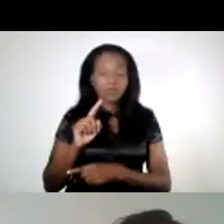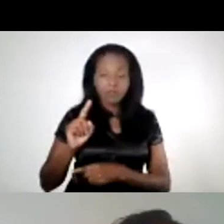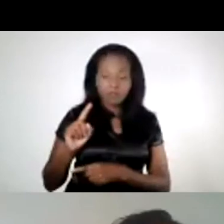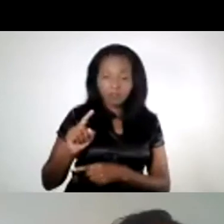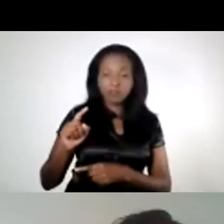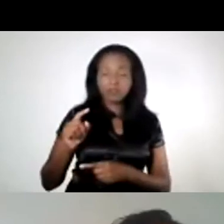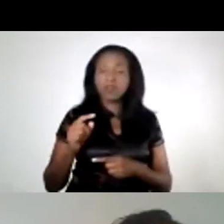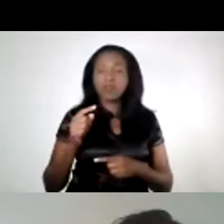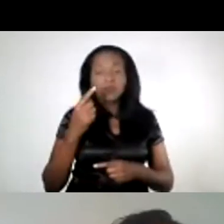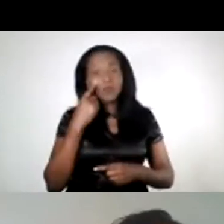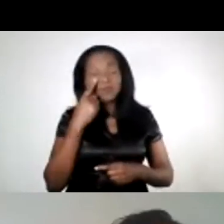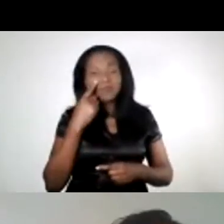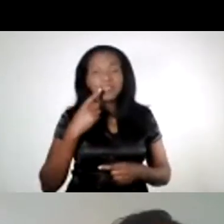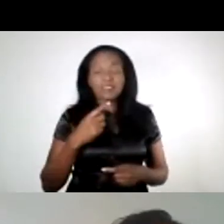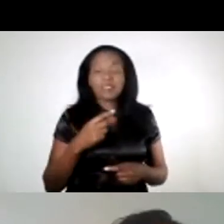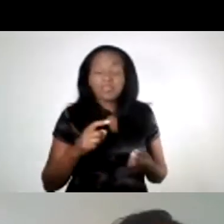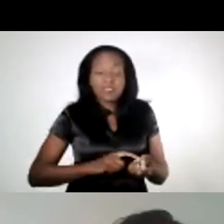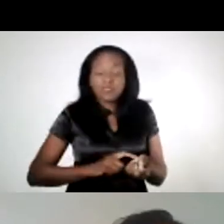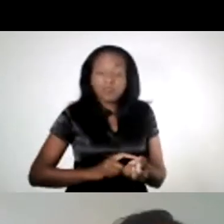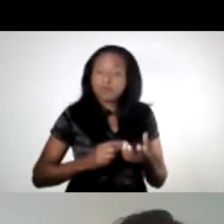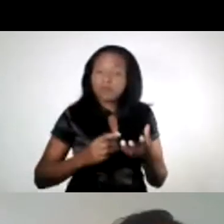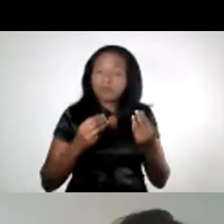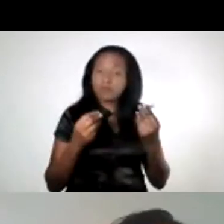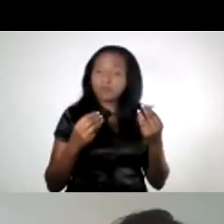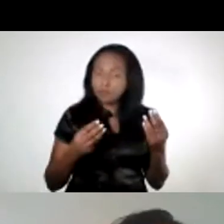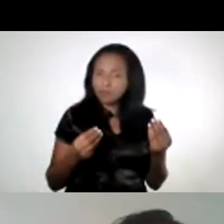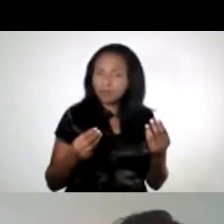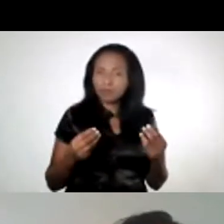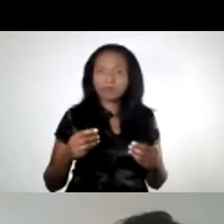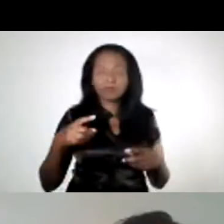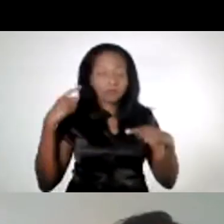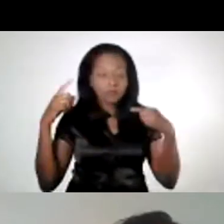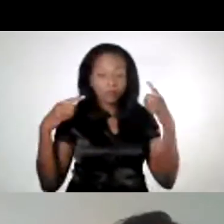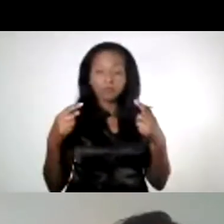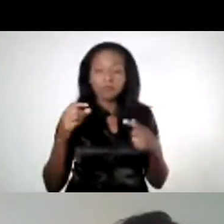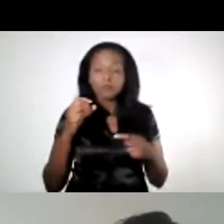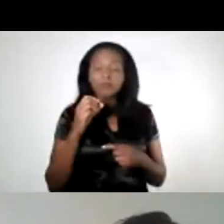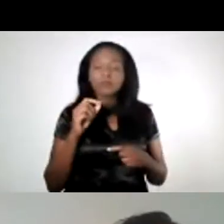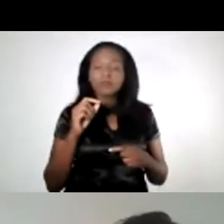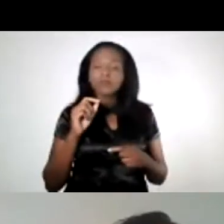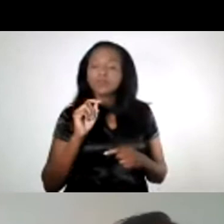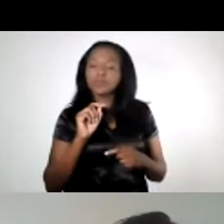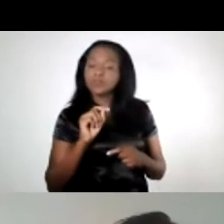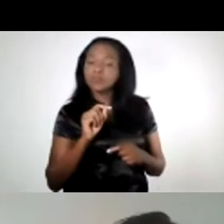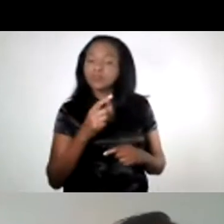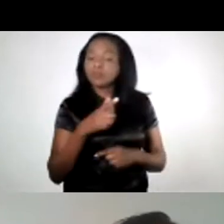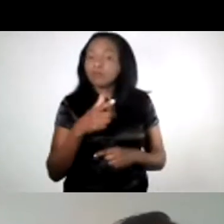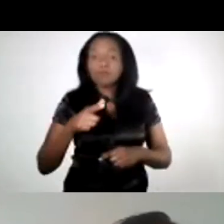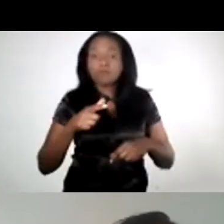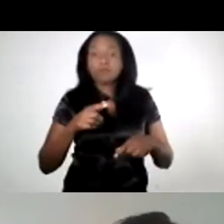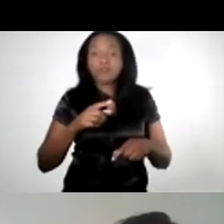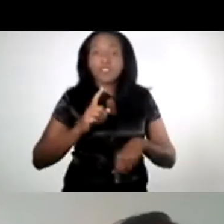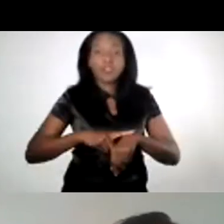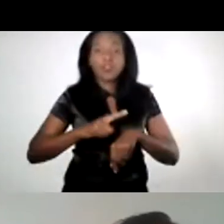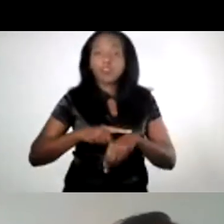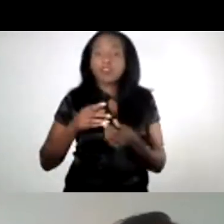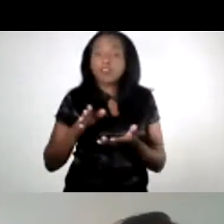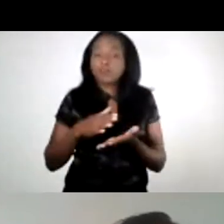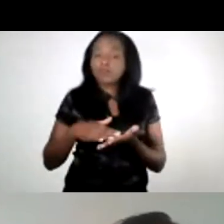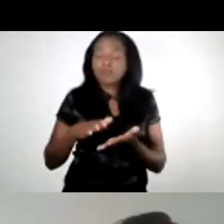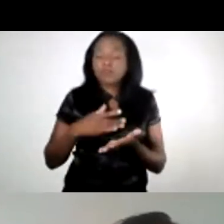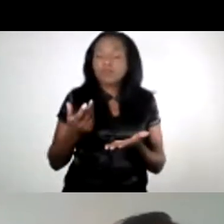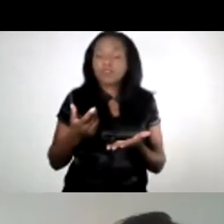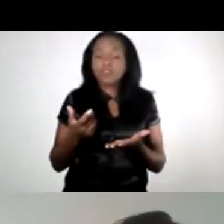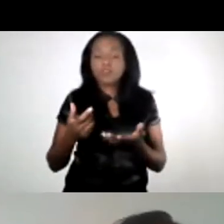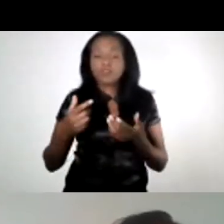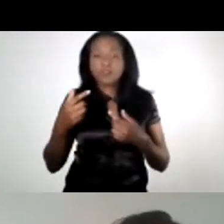uma pilha tão maluca, assim, e aí você não tem tempo de ler um livro, você não tem tempo de se